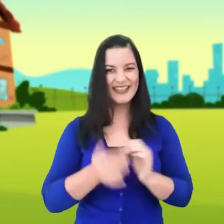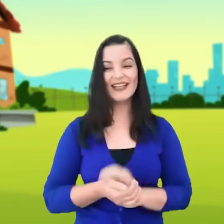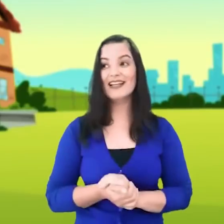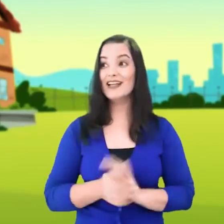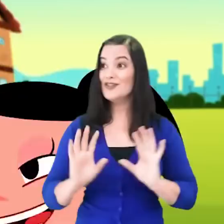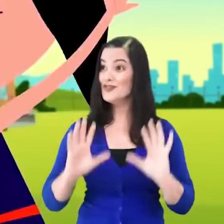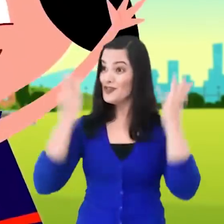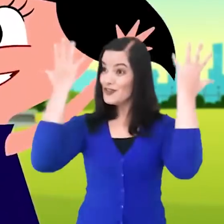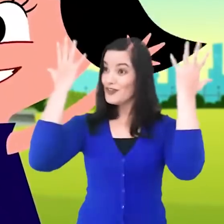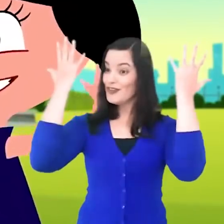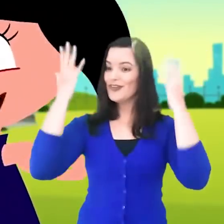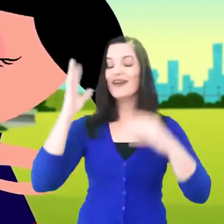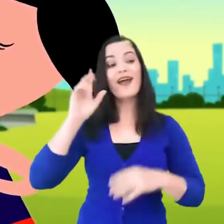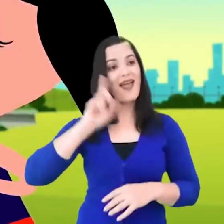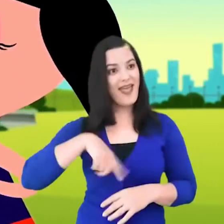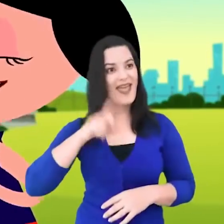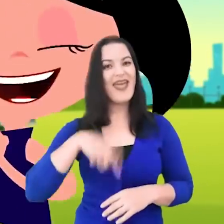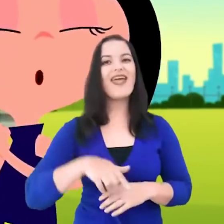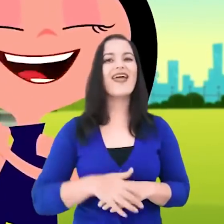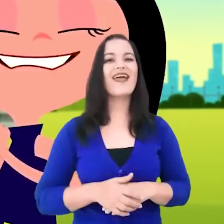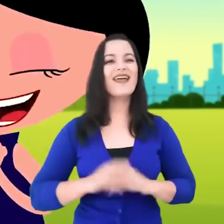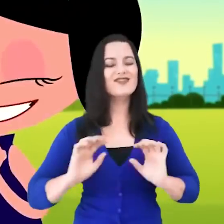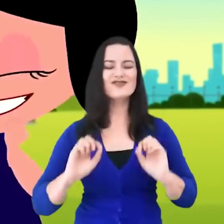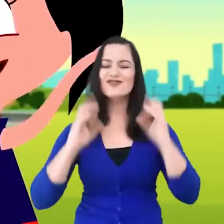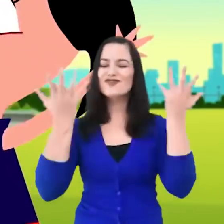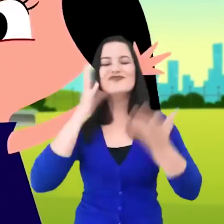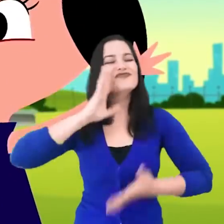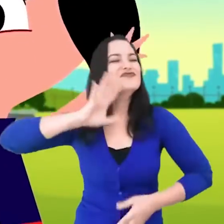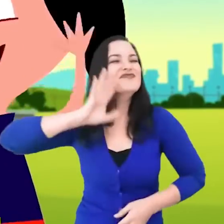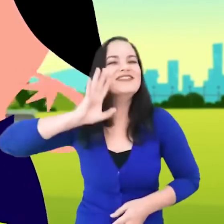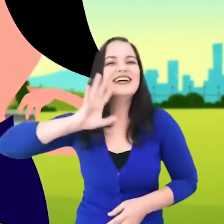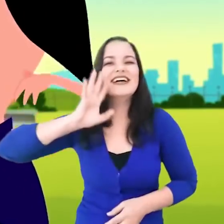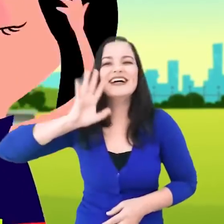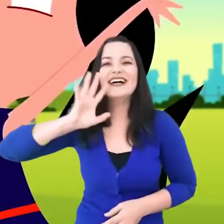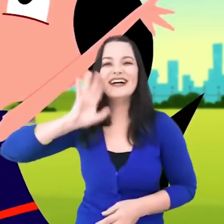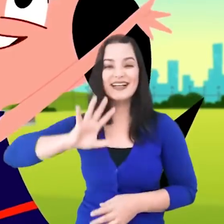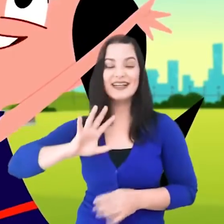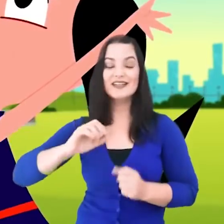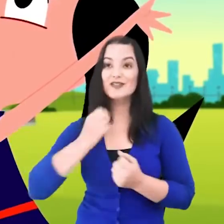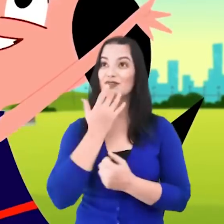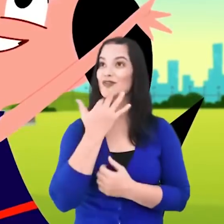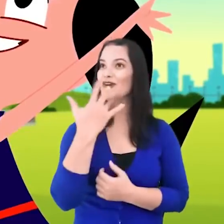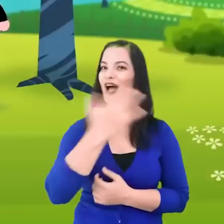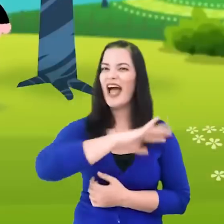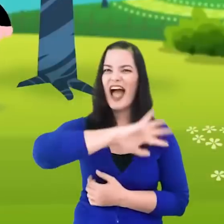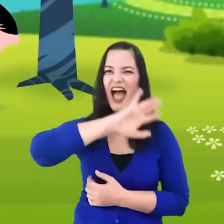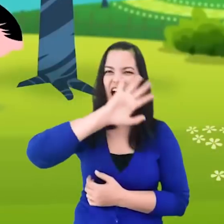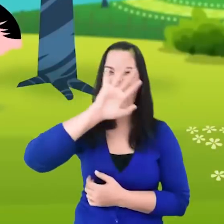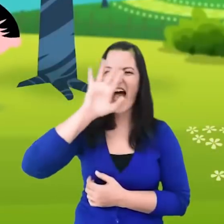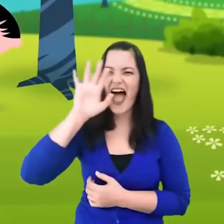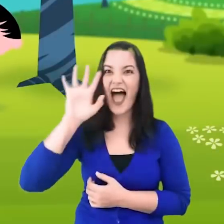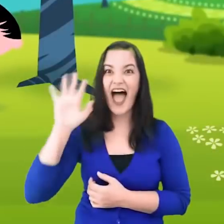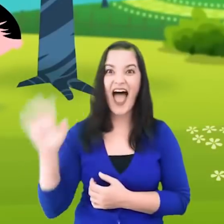show! É, um show muito legal e colorido! E molhado!